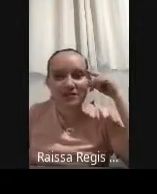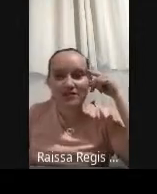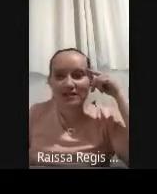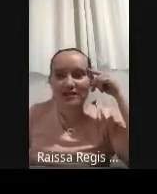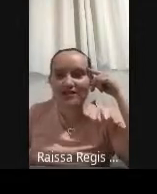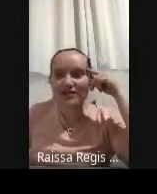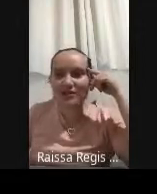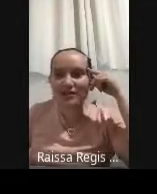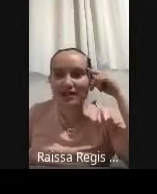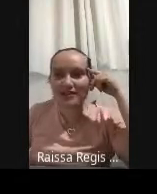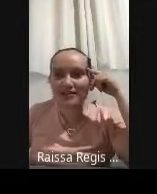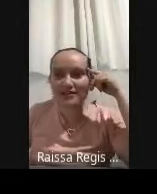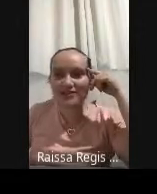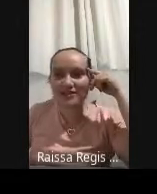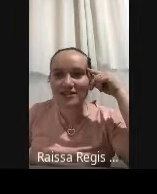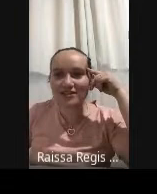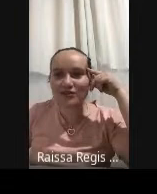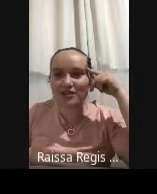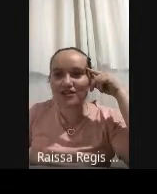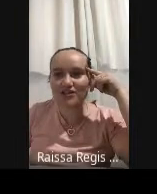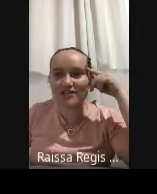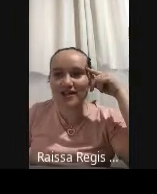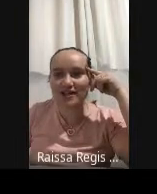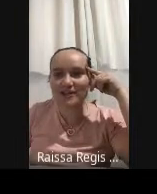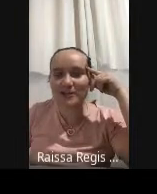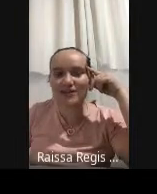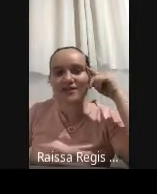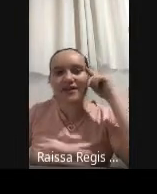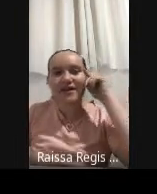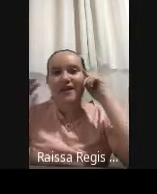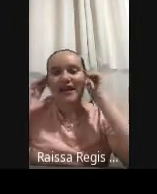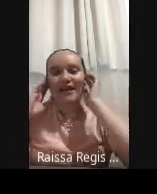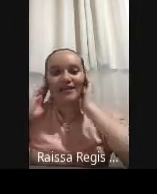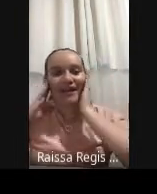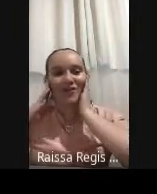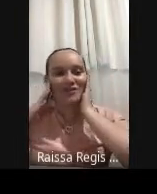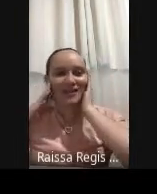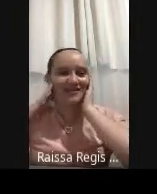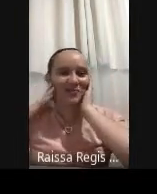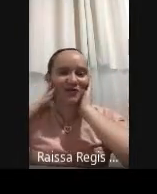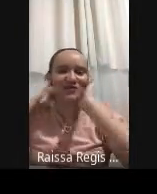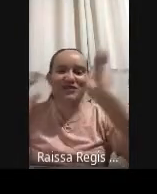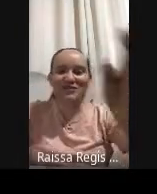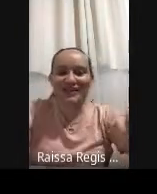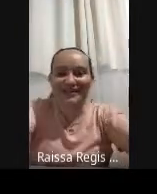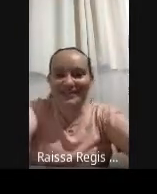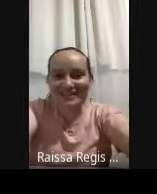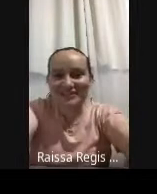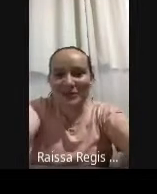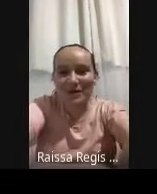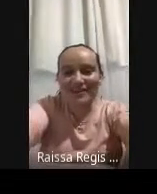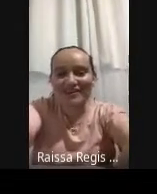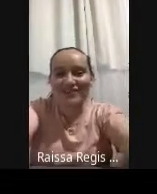Para vocês verem, tanto que é interessante essa questão de registrar Libras, tem alguns sinais que o professor Diego está